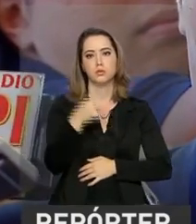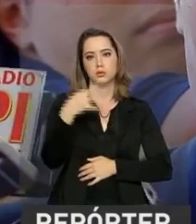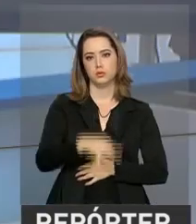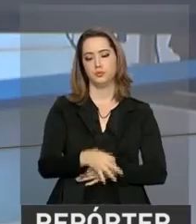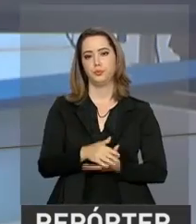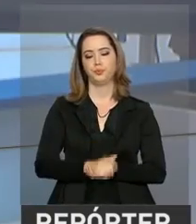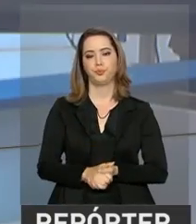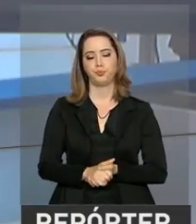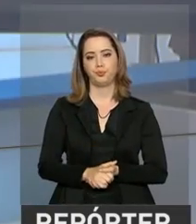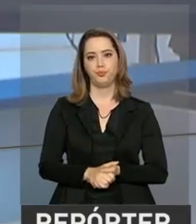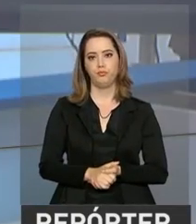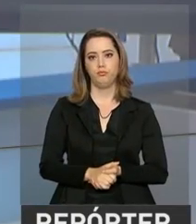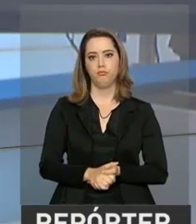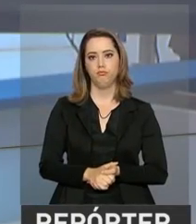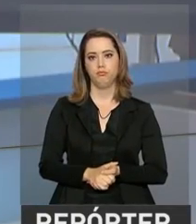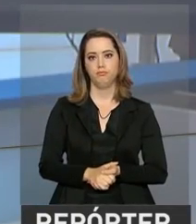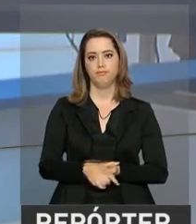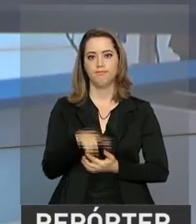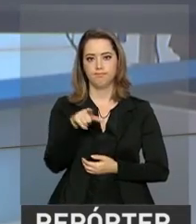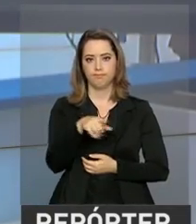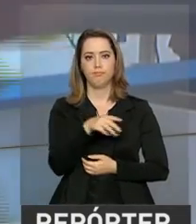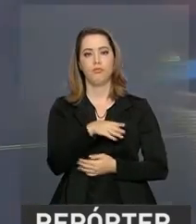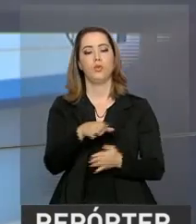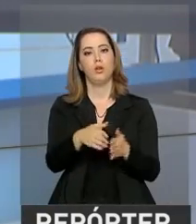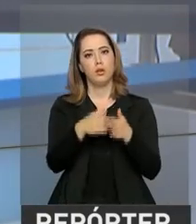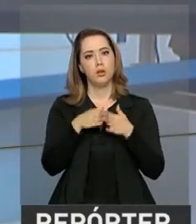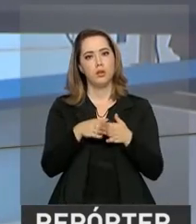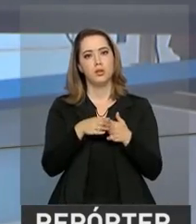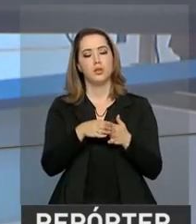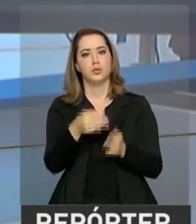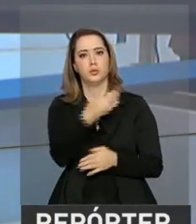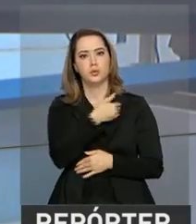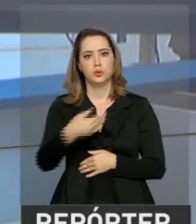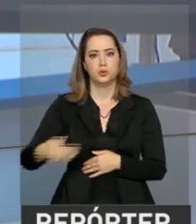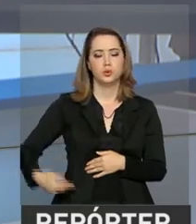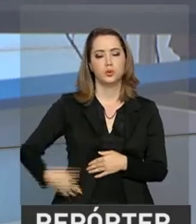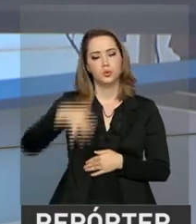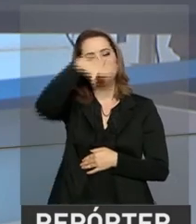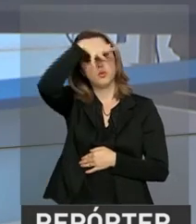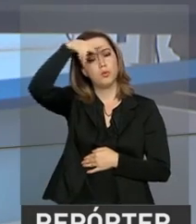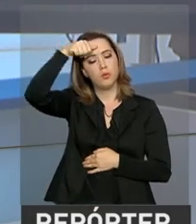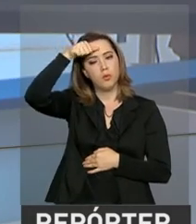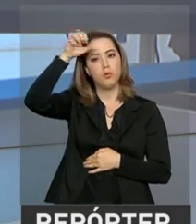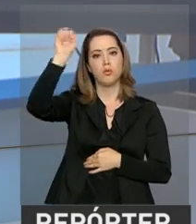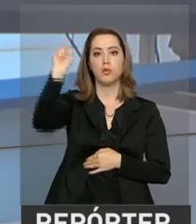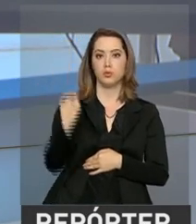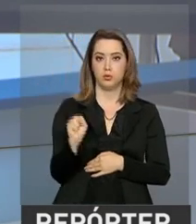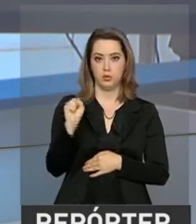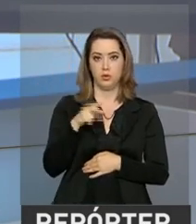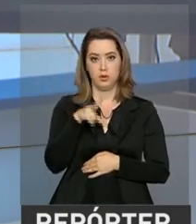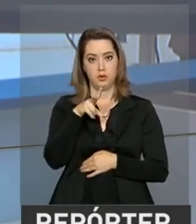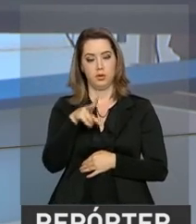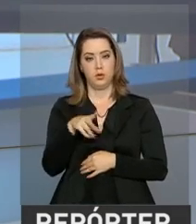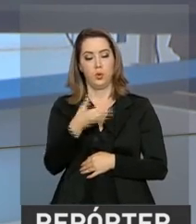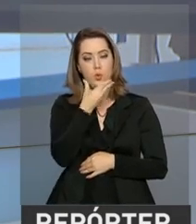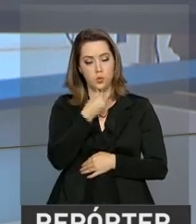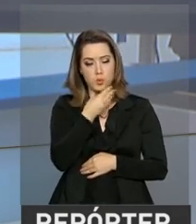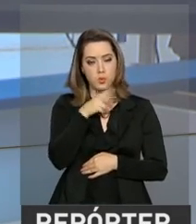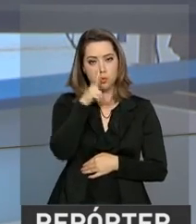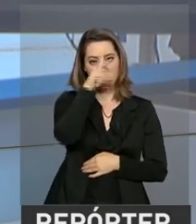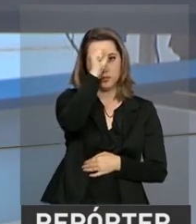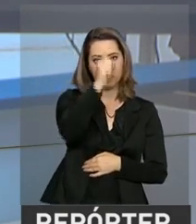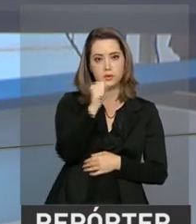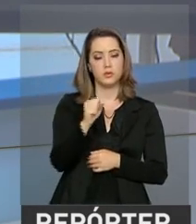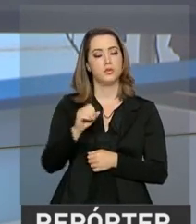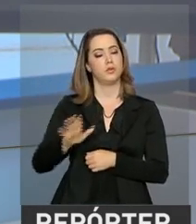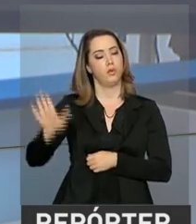Federal. A pedido do governo de Mato Grosso do Sul, o Ministério da Justiça autorizou que homens da Força Nacional de Segurança prorroguem